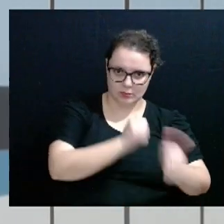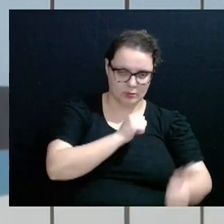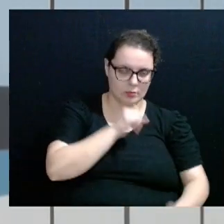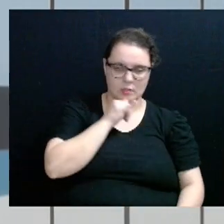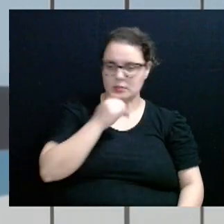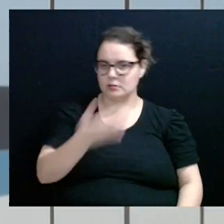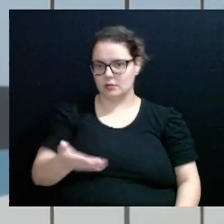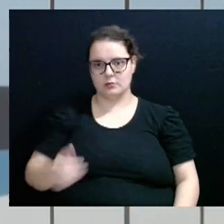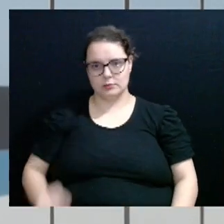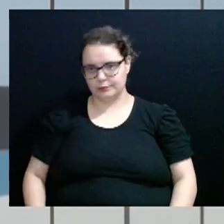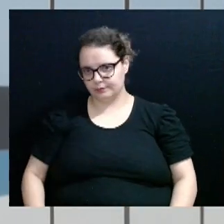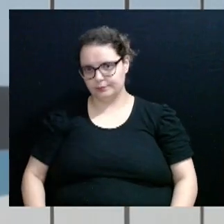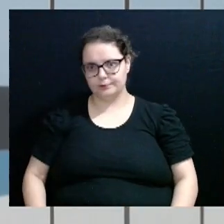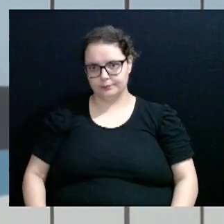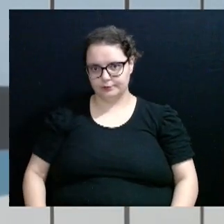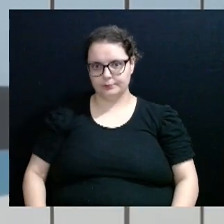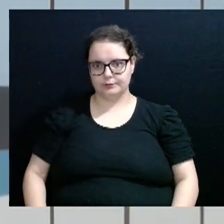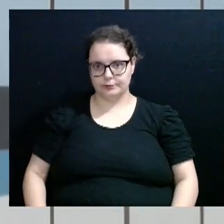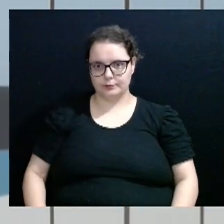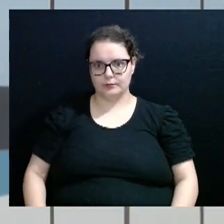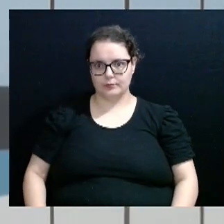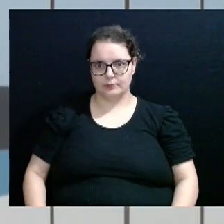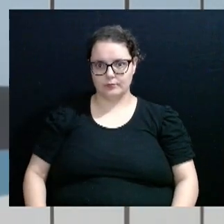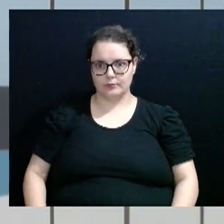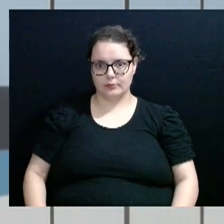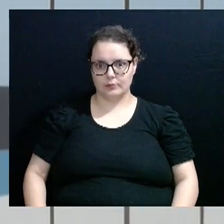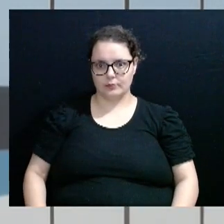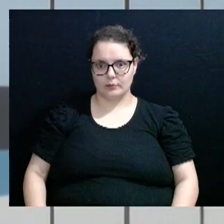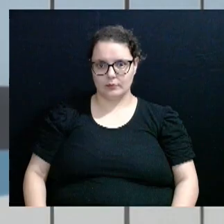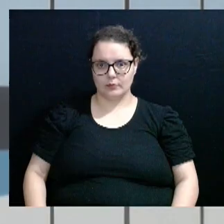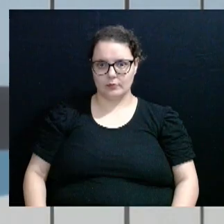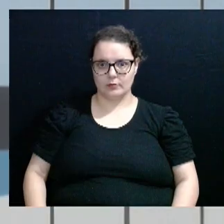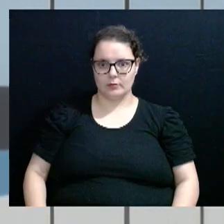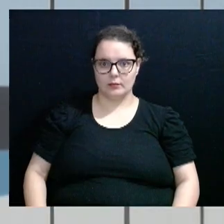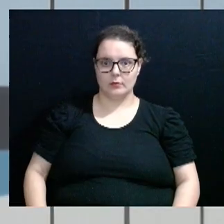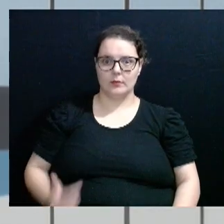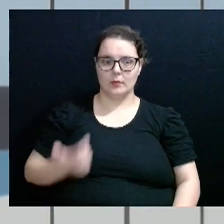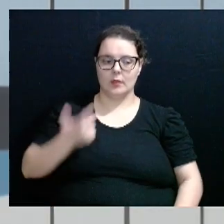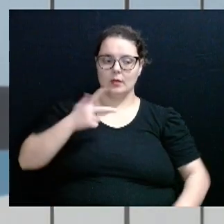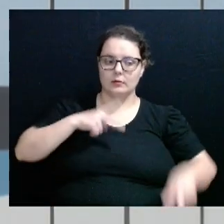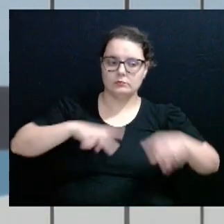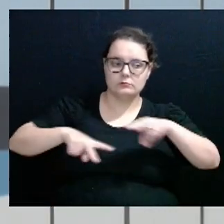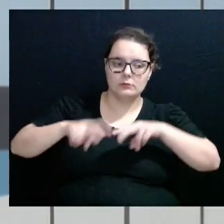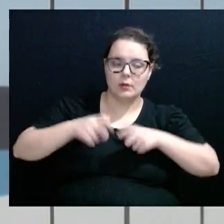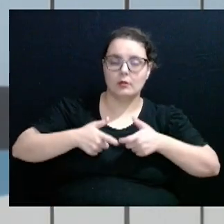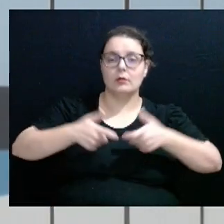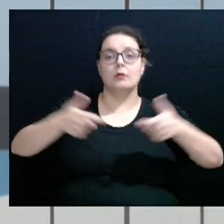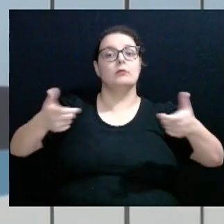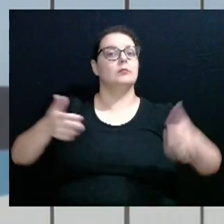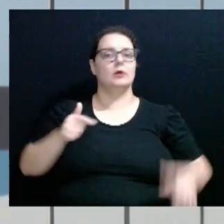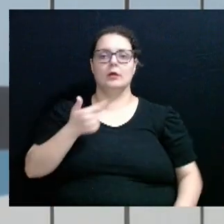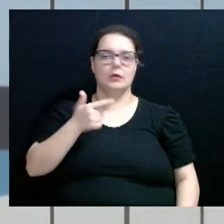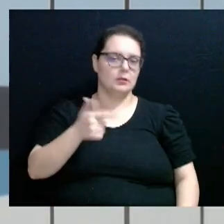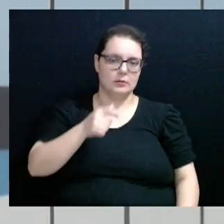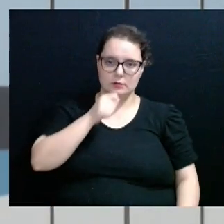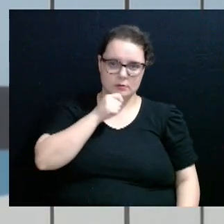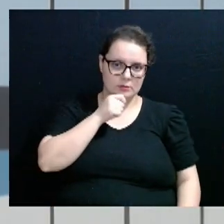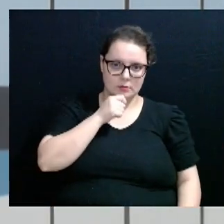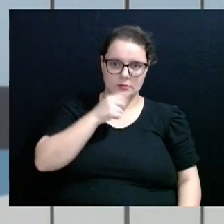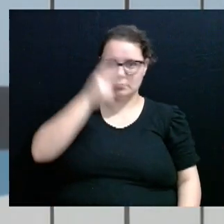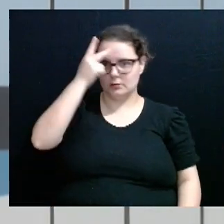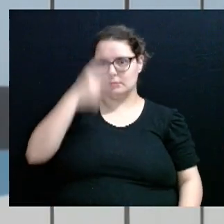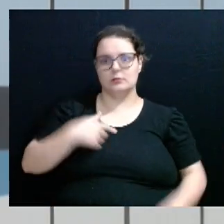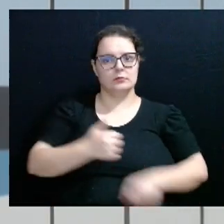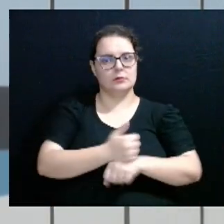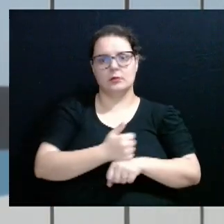gente não tem essa visão ainda, né? E os próprios jogadores não se sentem à vontade a falar disso,